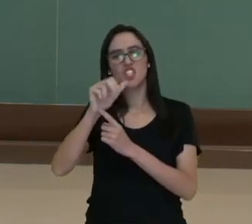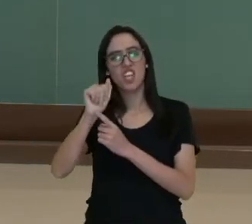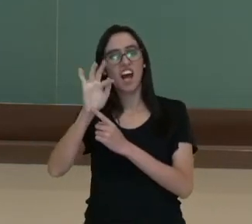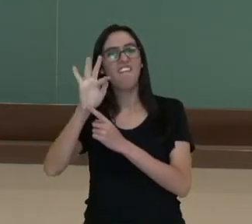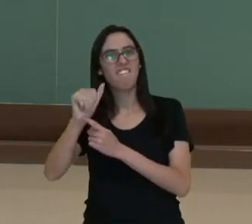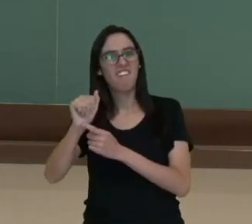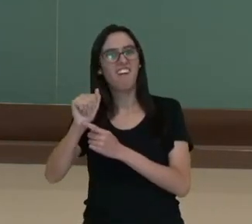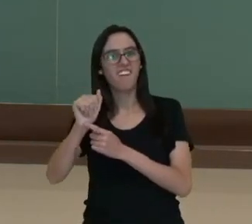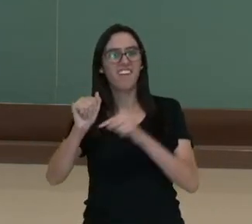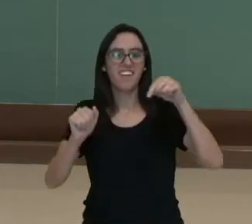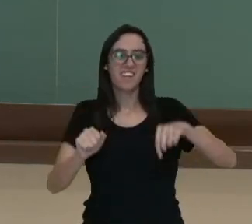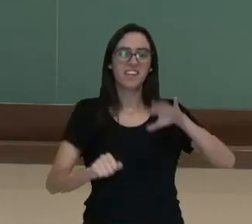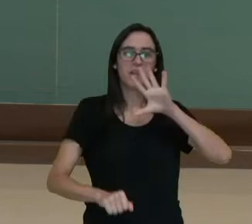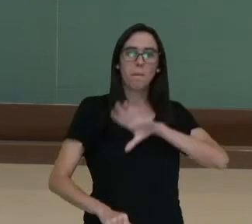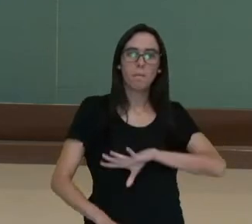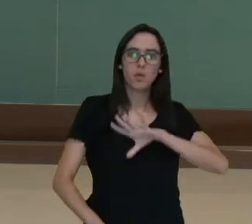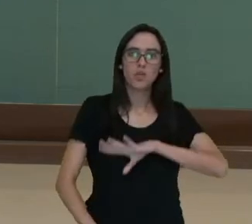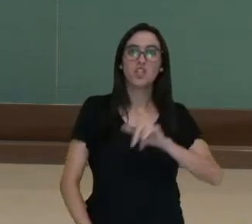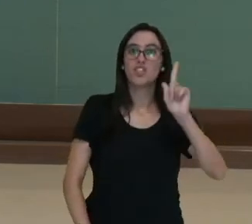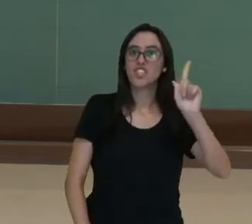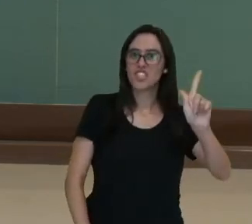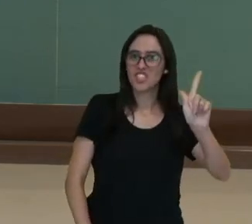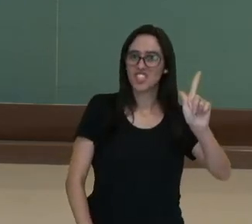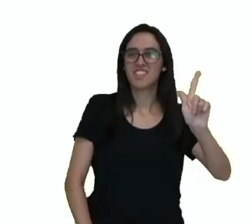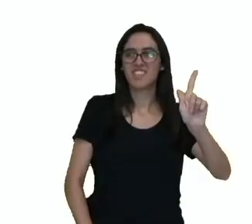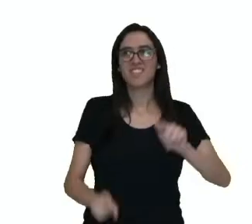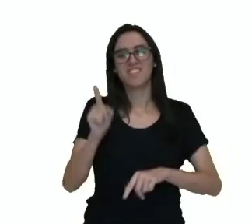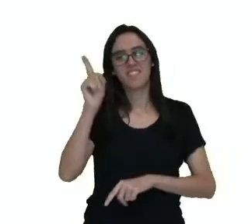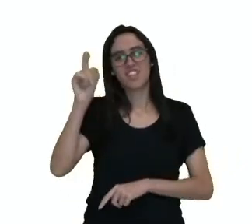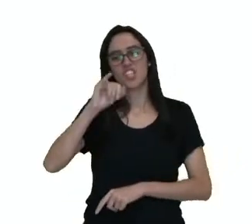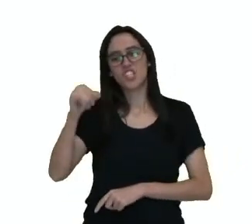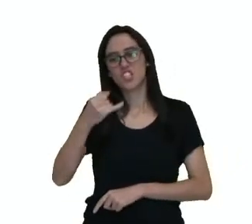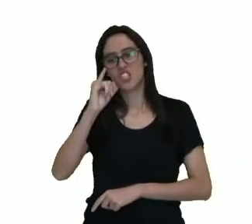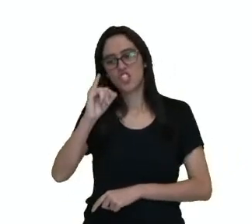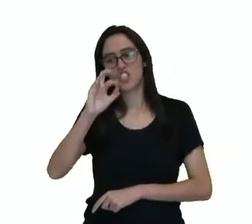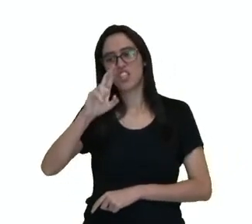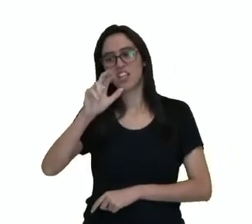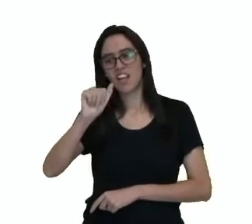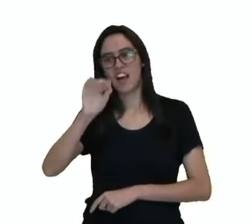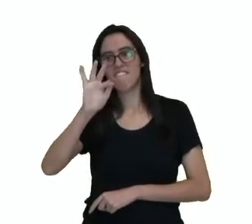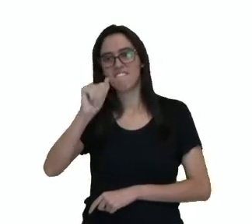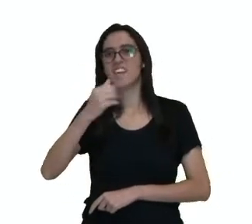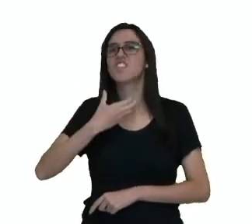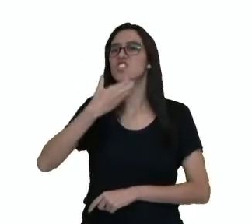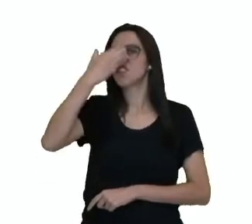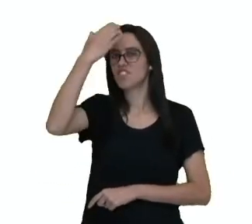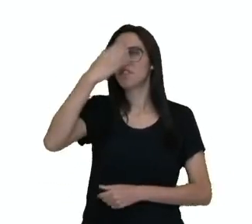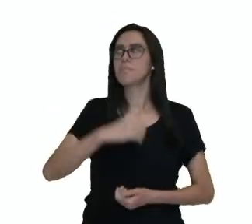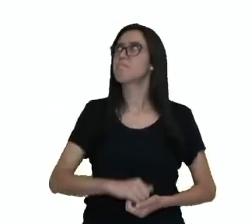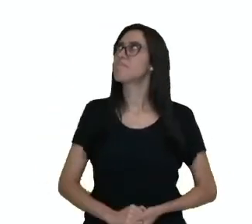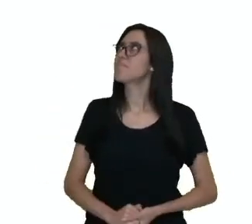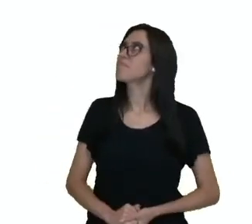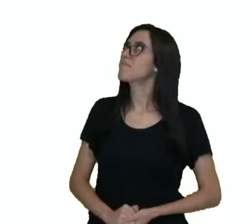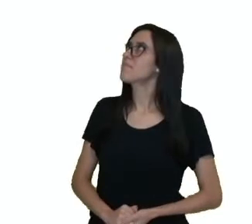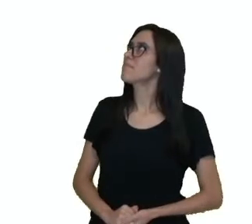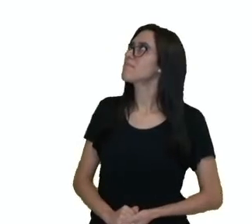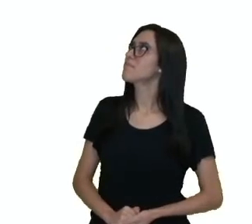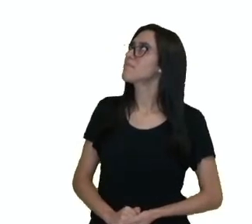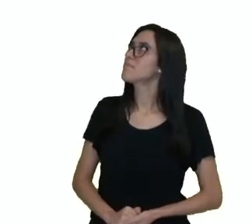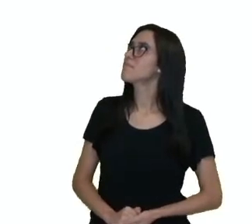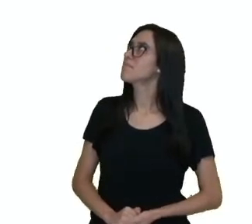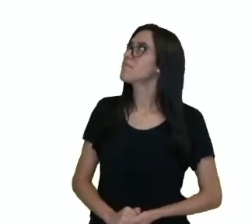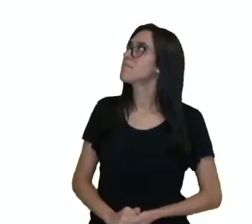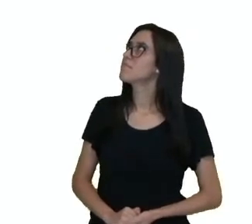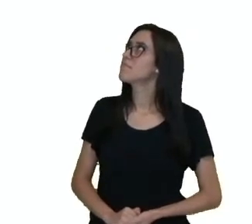animal. Enquanto na língua portuguesa nós temos aí a escrita com G, presta atenção. K, koala, L, limon,